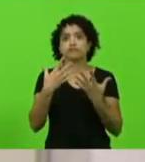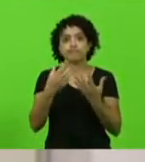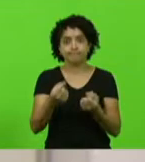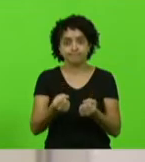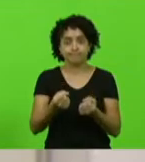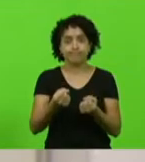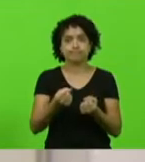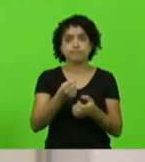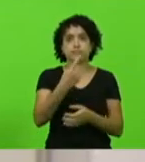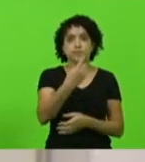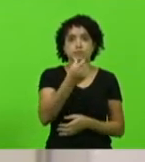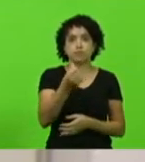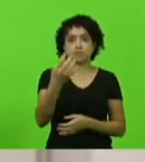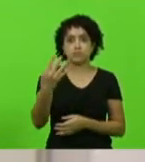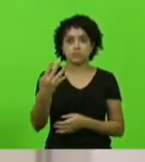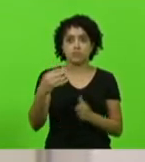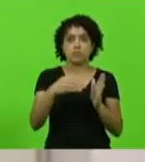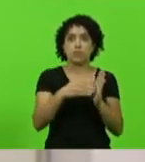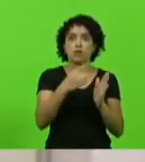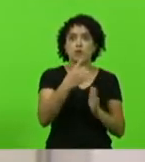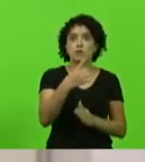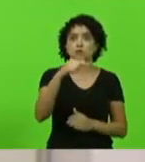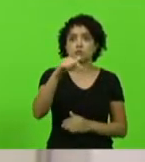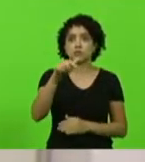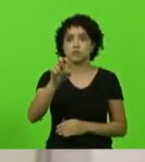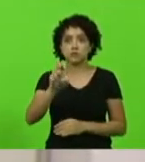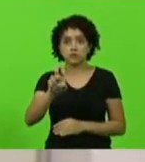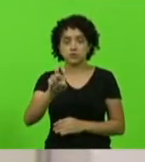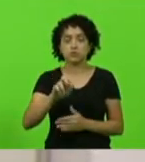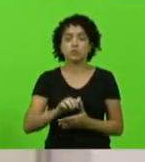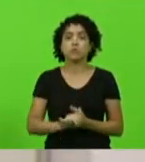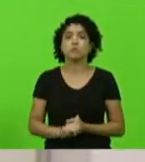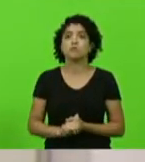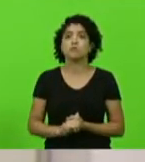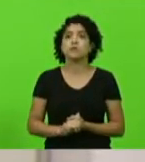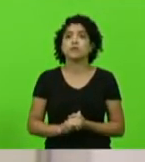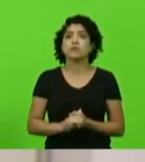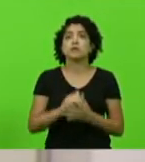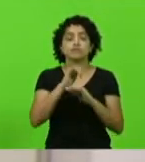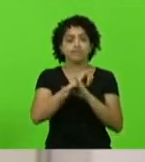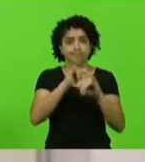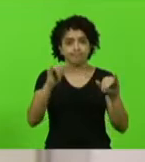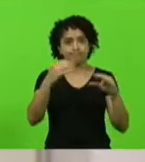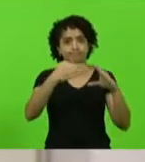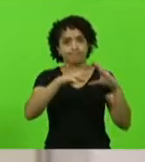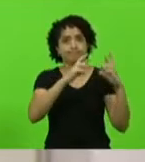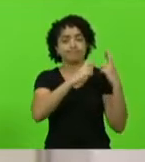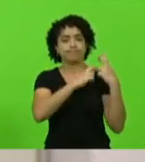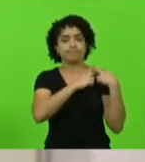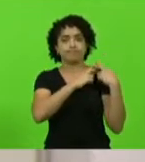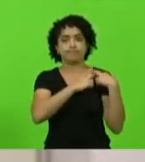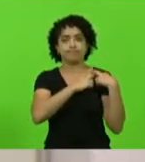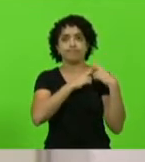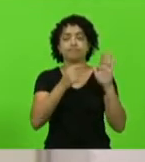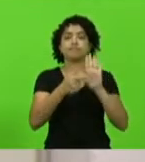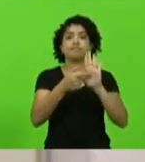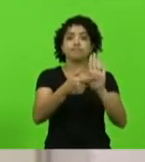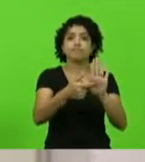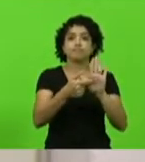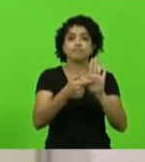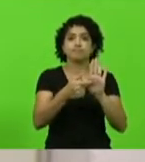números 164 a 175/2022 e comunicou que encaminhará aos destinatários as indicações